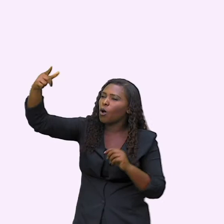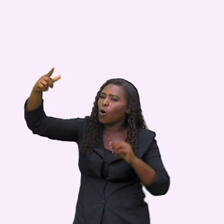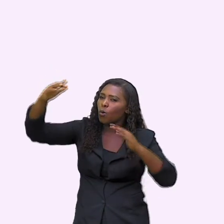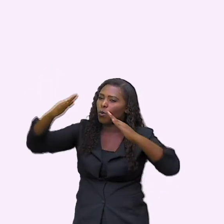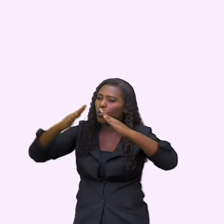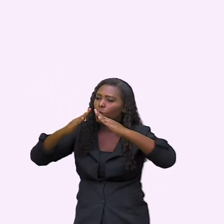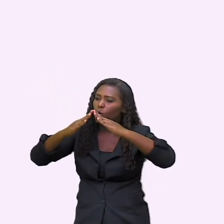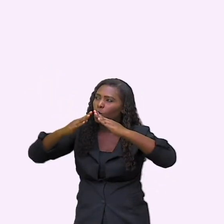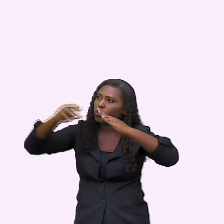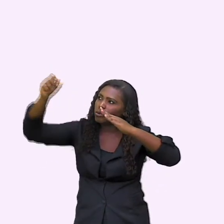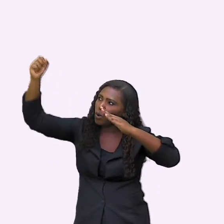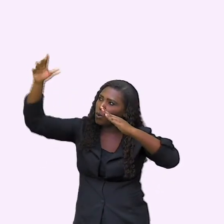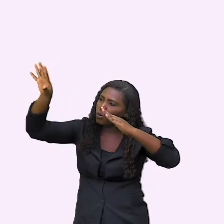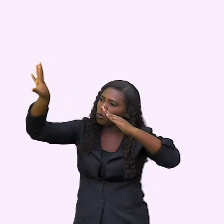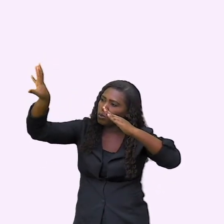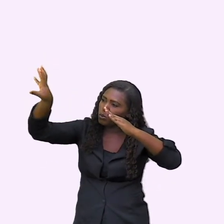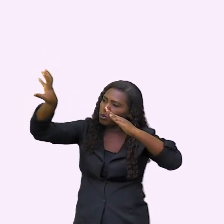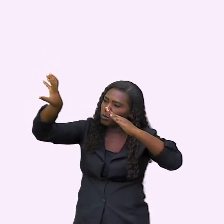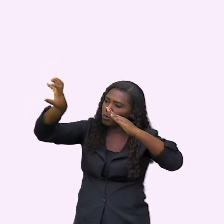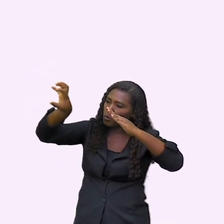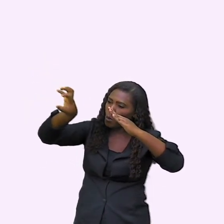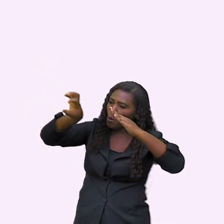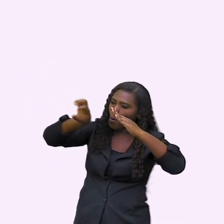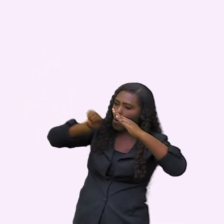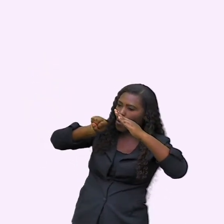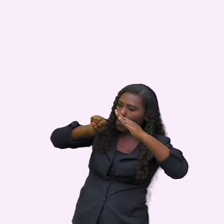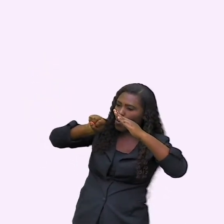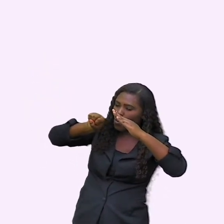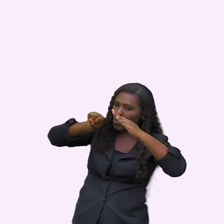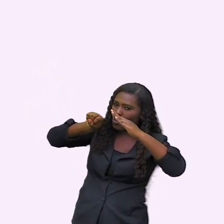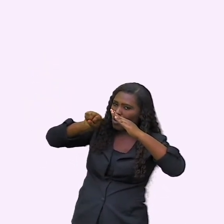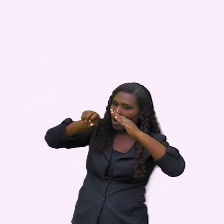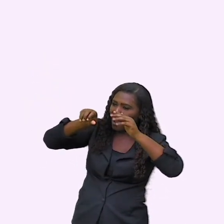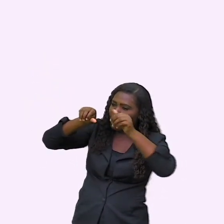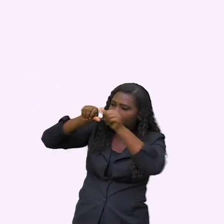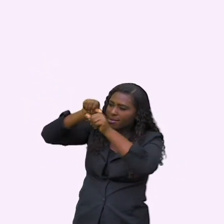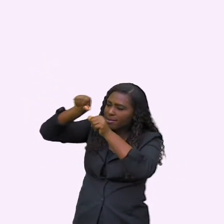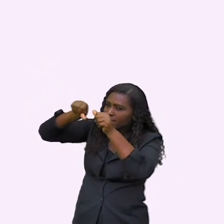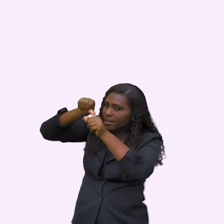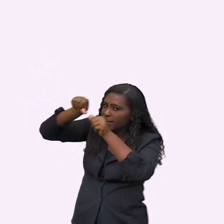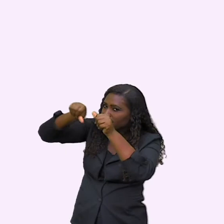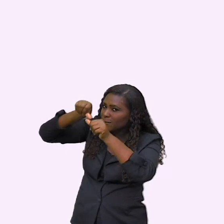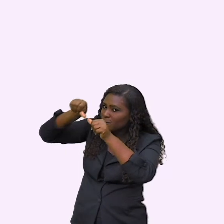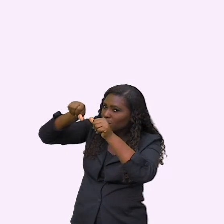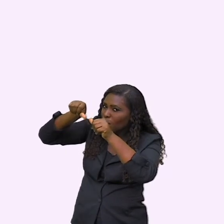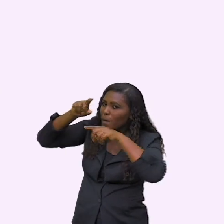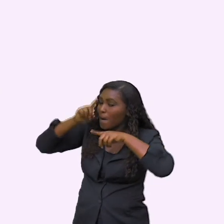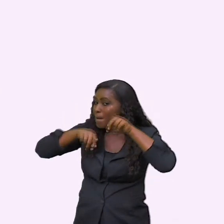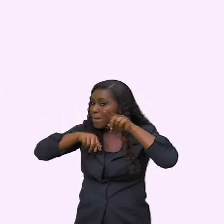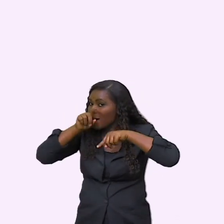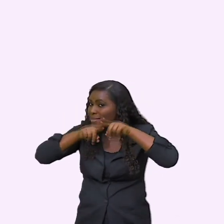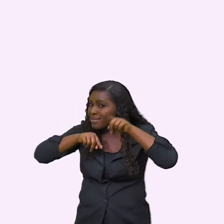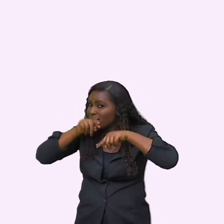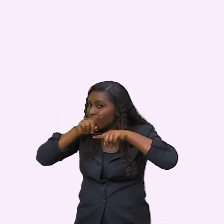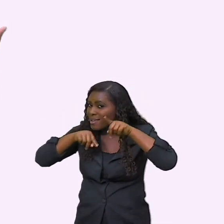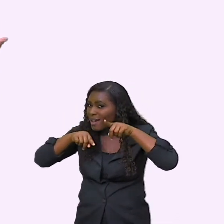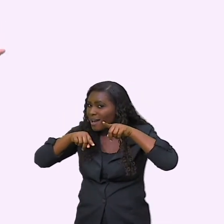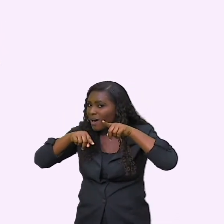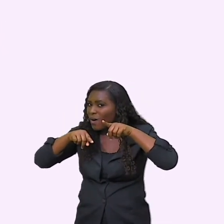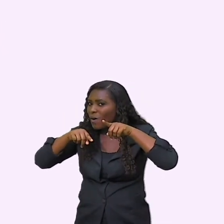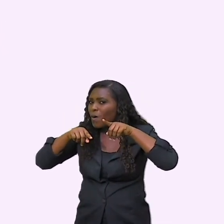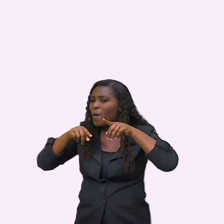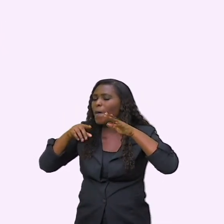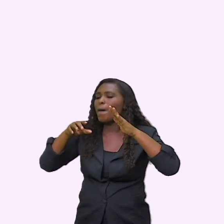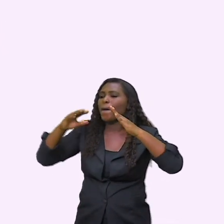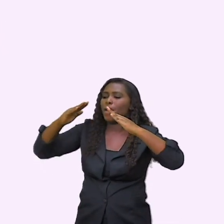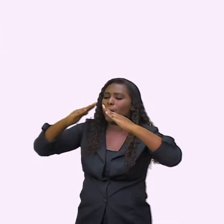material condutor. E aí, transforma-se pelo material até serem